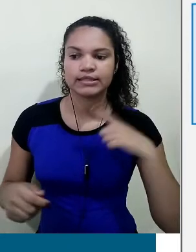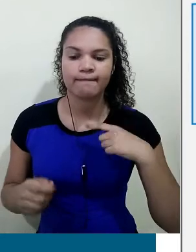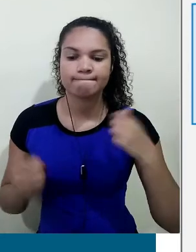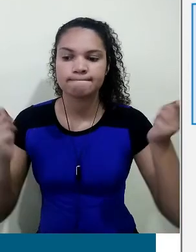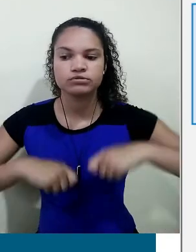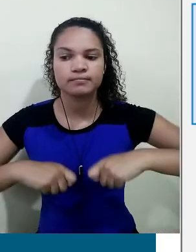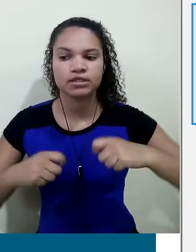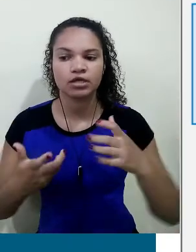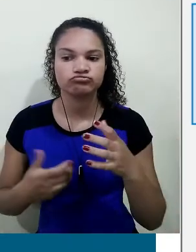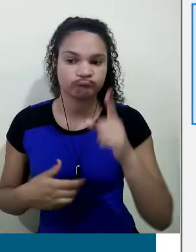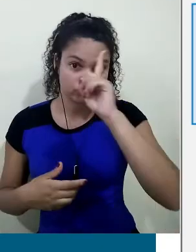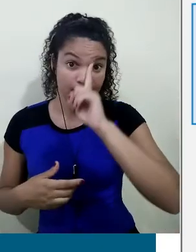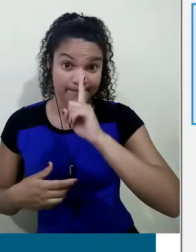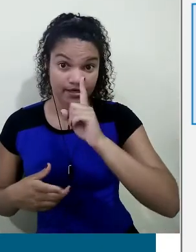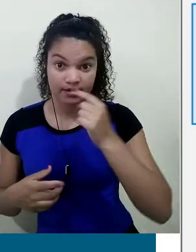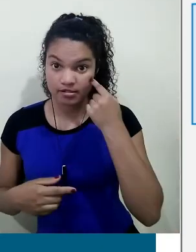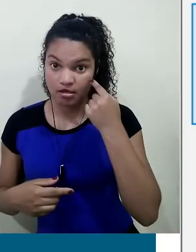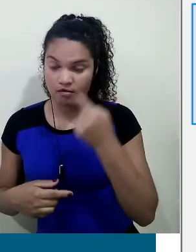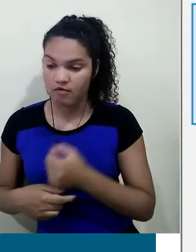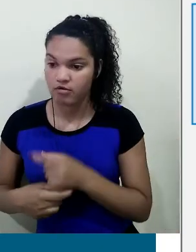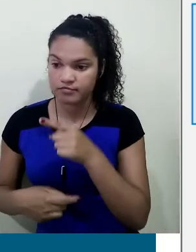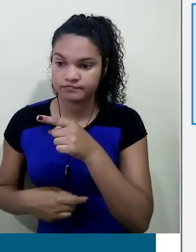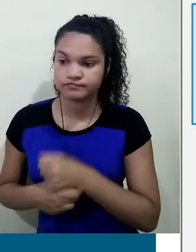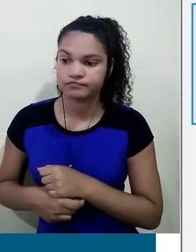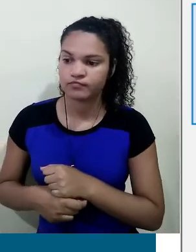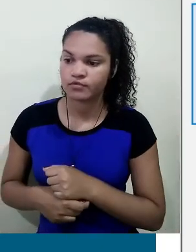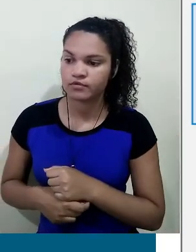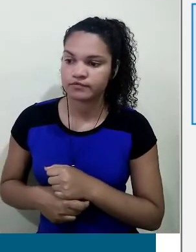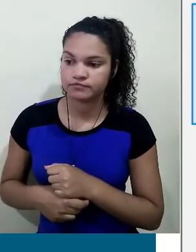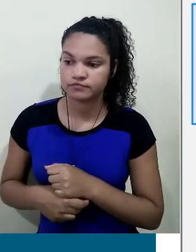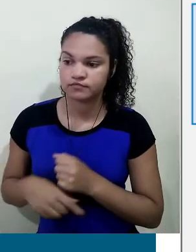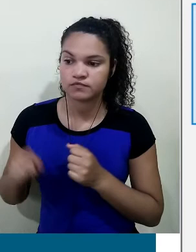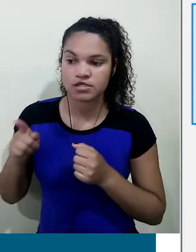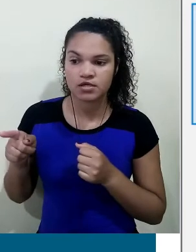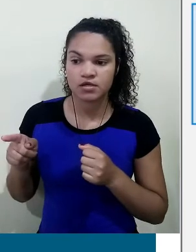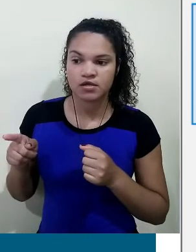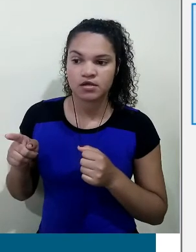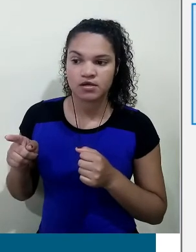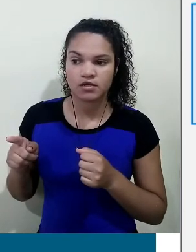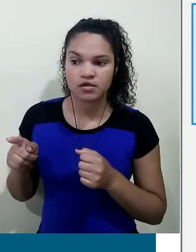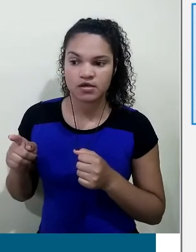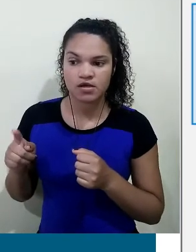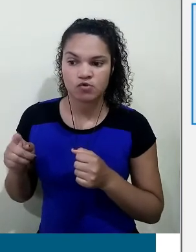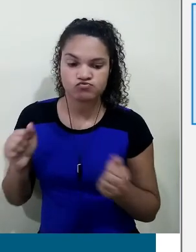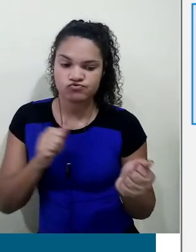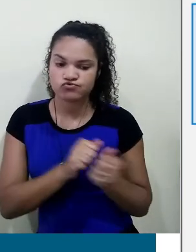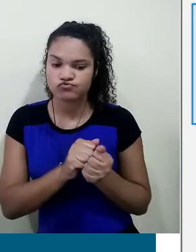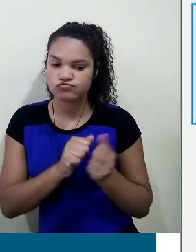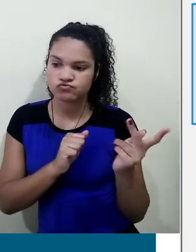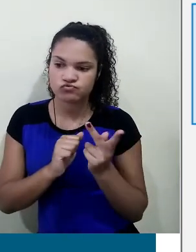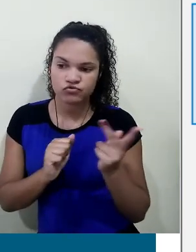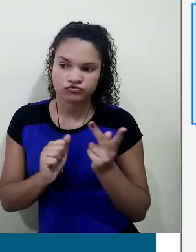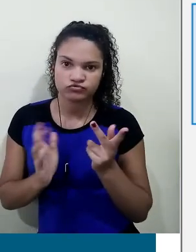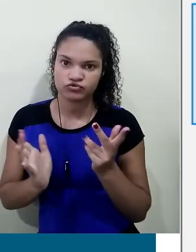probabilidade desse evento nascerem indivíduos sementes amarelas rugosas como a intersecção entre